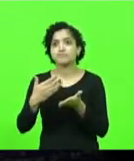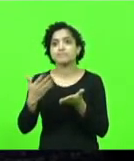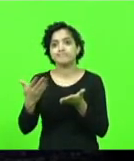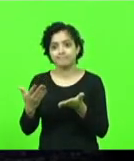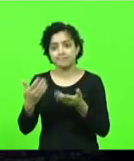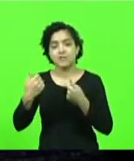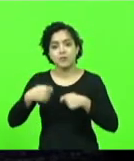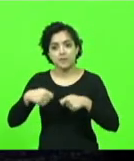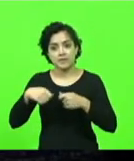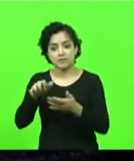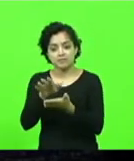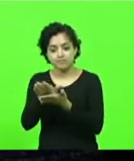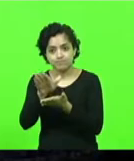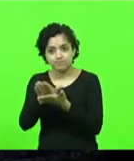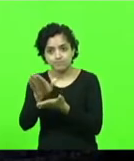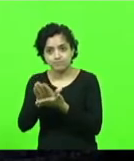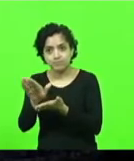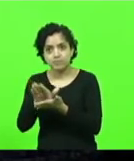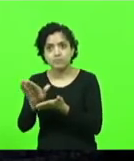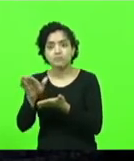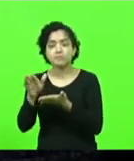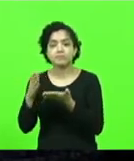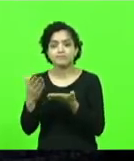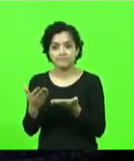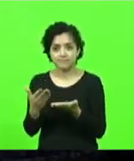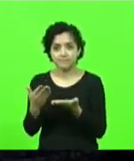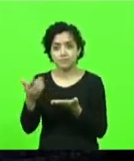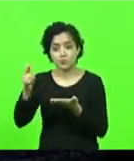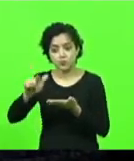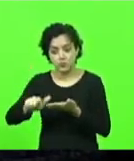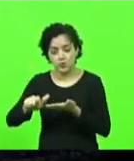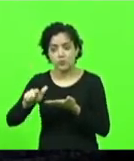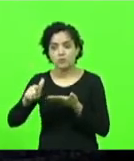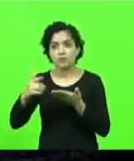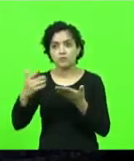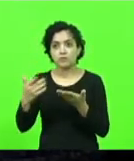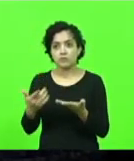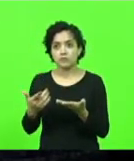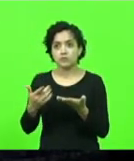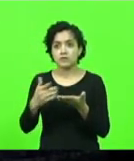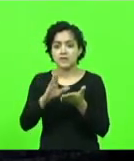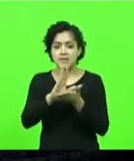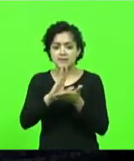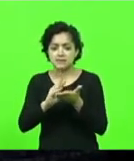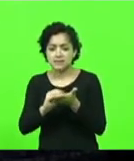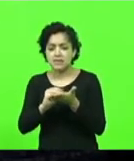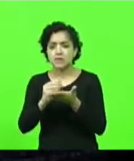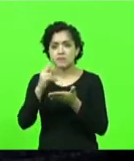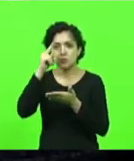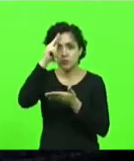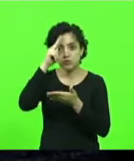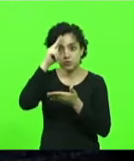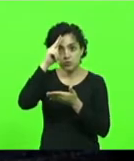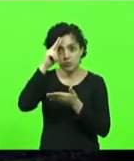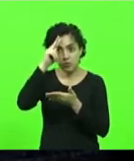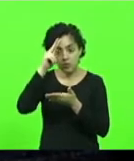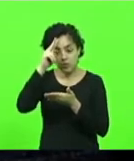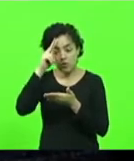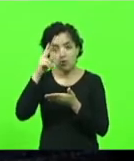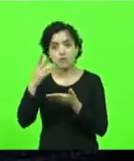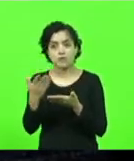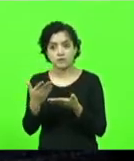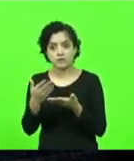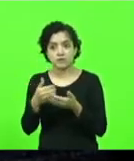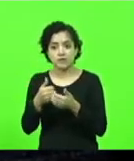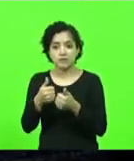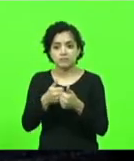precisei imprimir uma segunda edição pela constelação de exemplos que nos guiam como